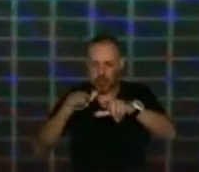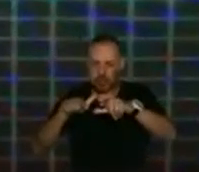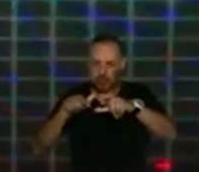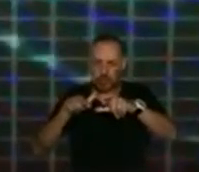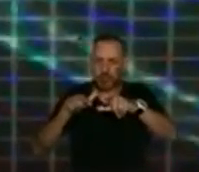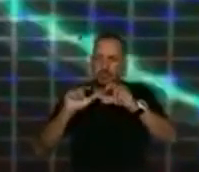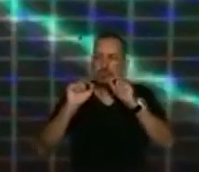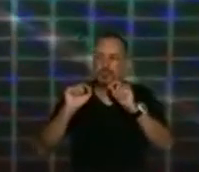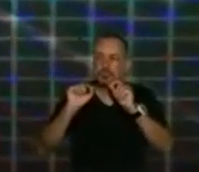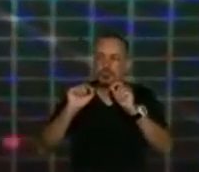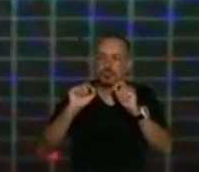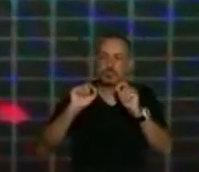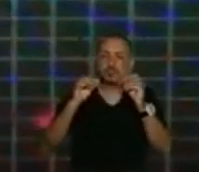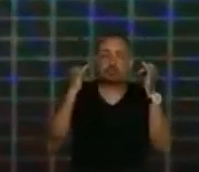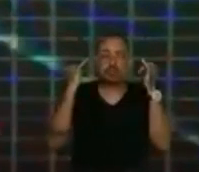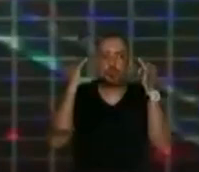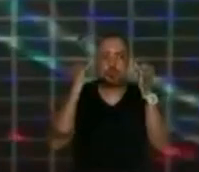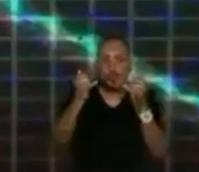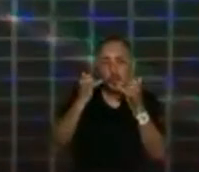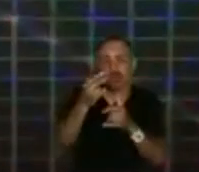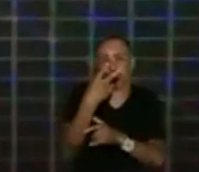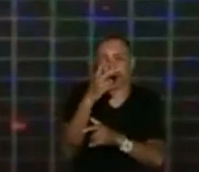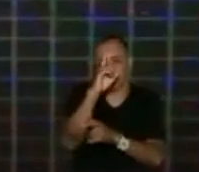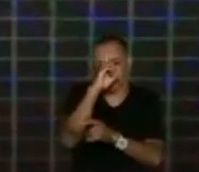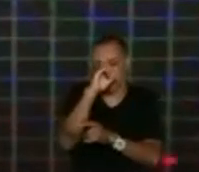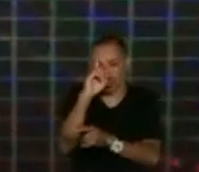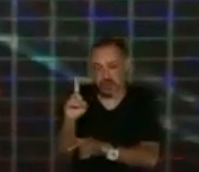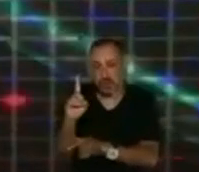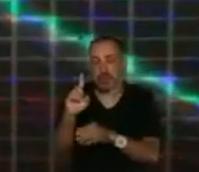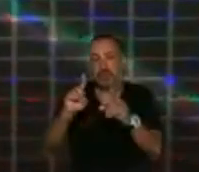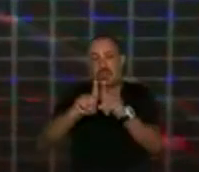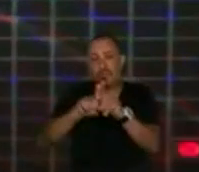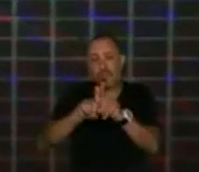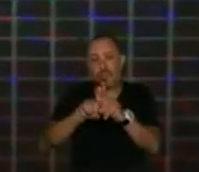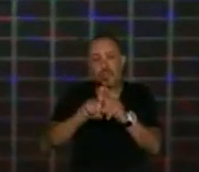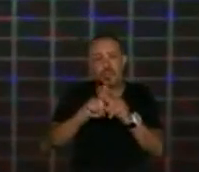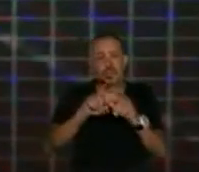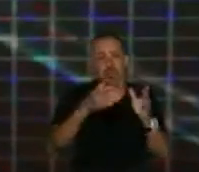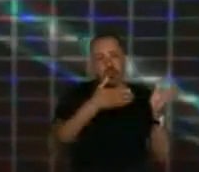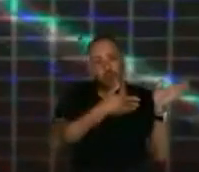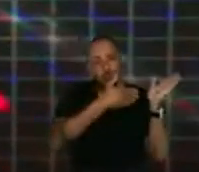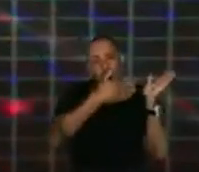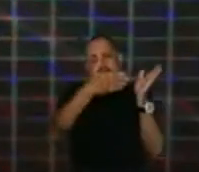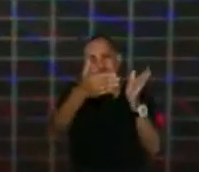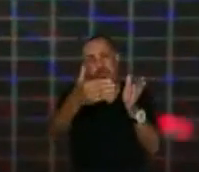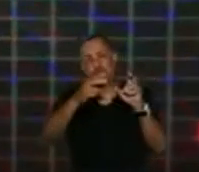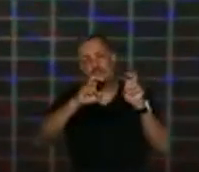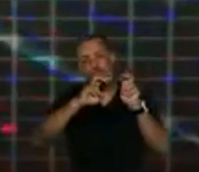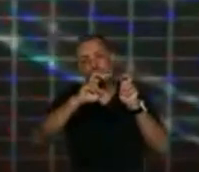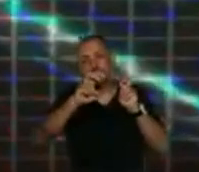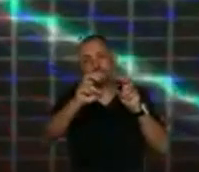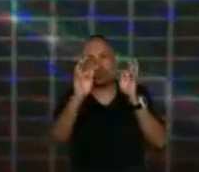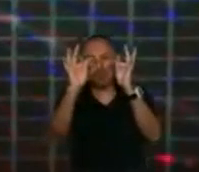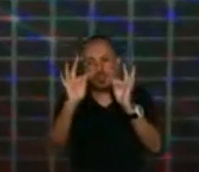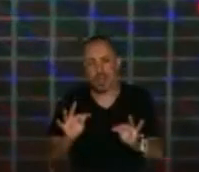você tanta informação nesses dois dias. Então, quero agradecer também o pessoal da técnica aqui, todo mundo responsável pela transmissão, obrigado